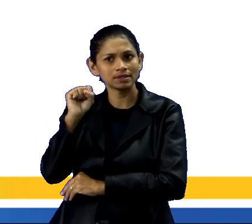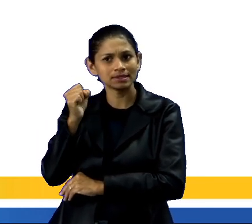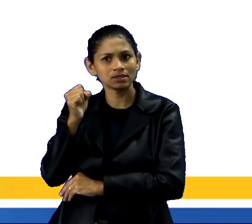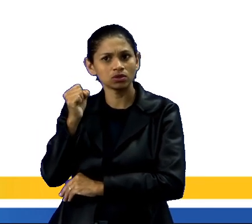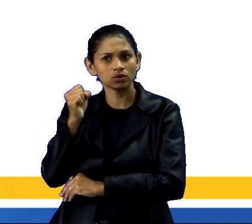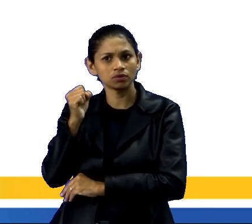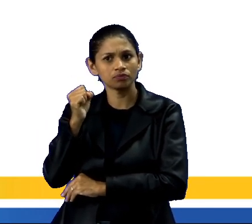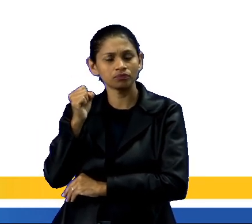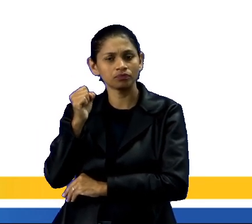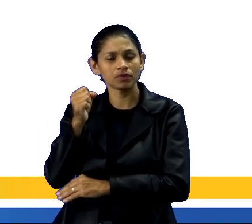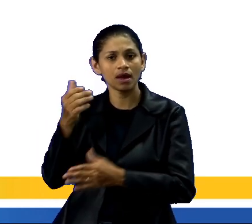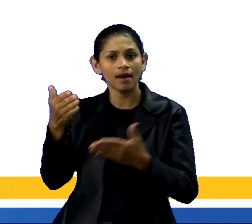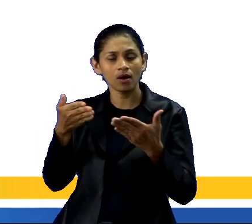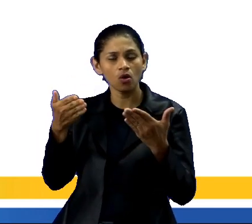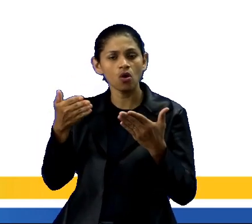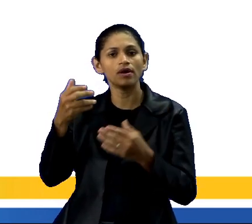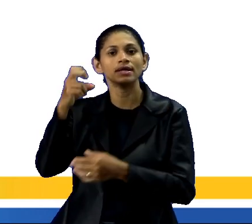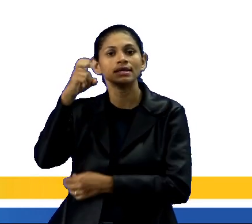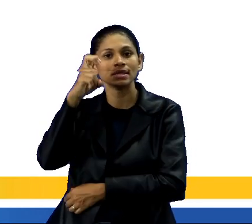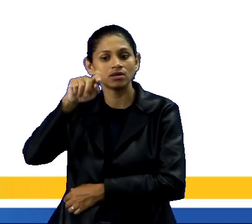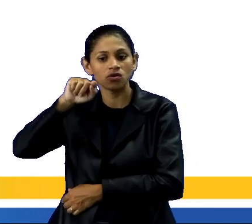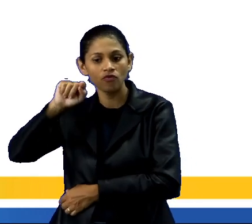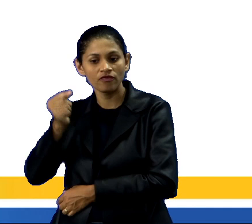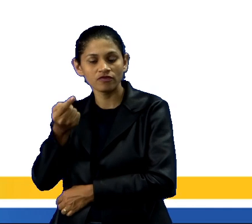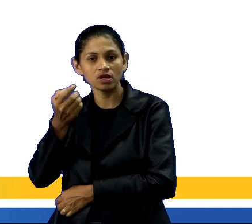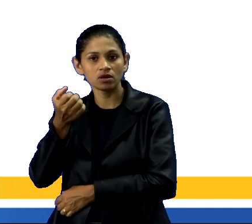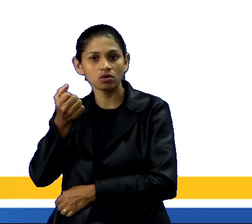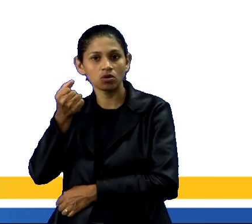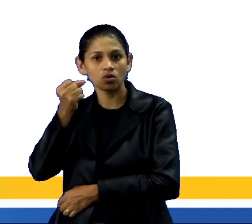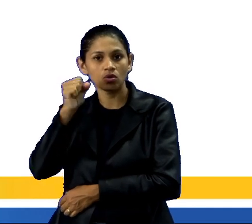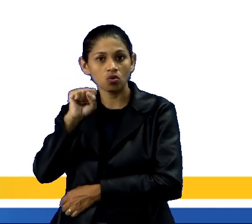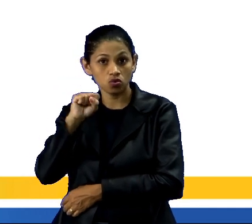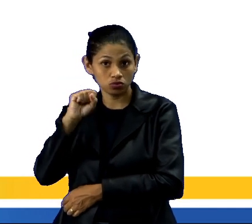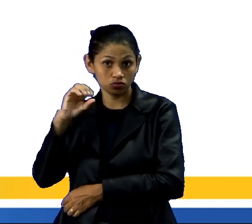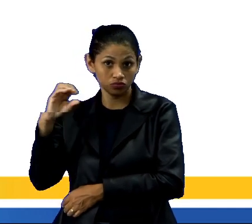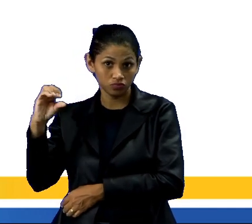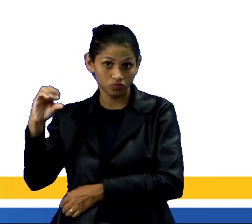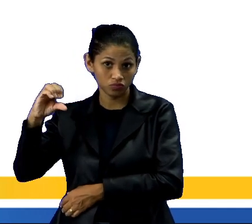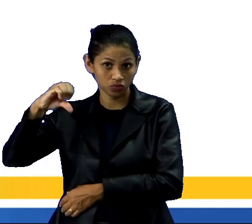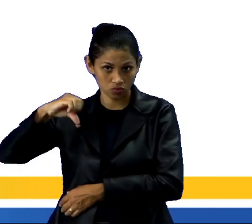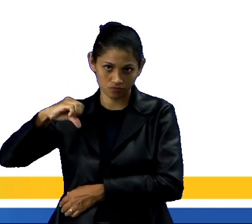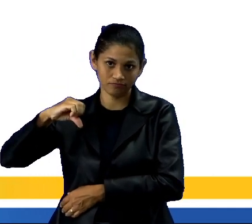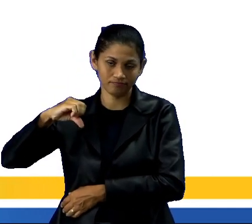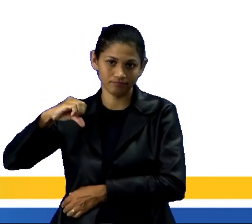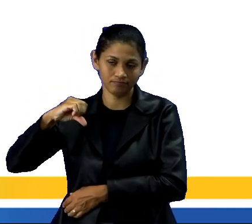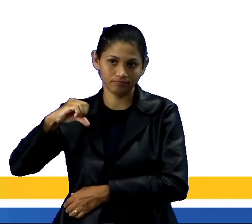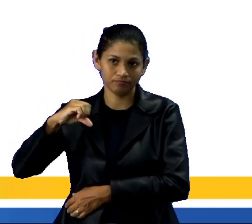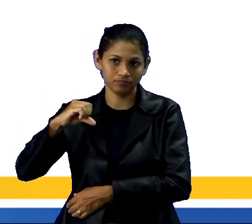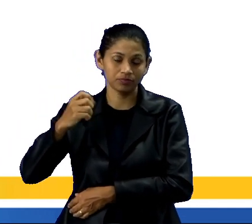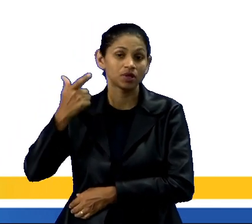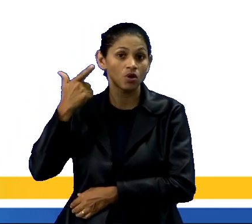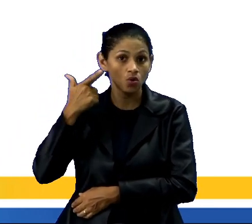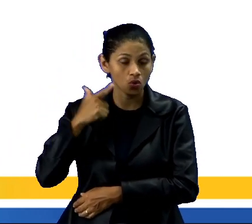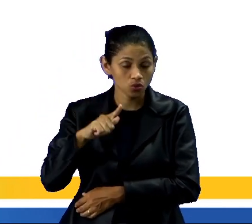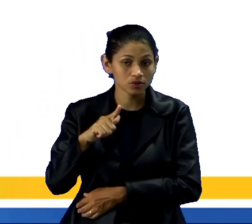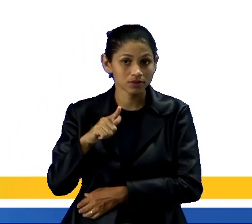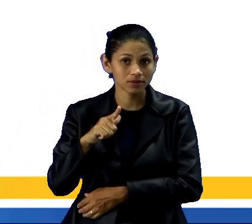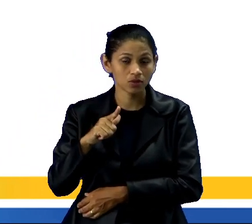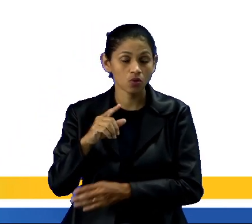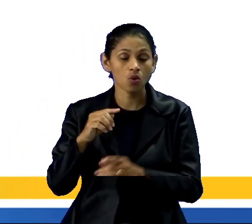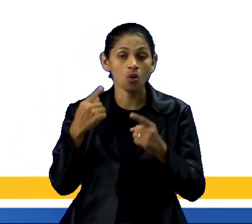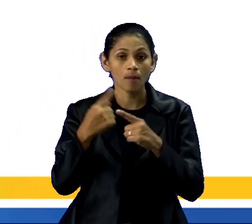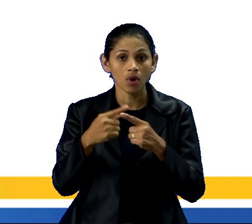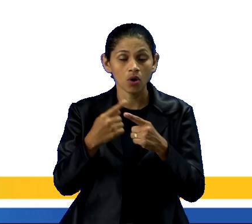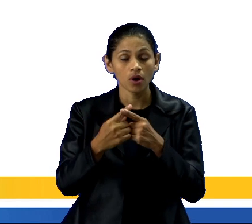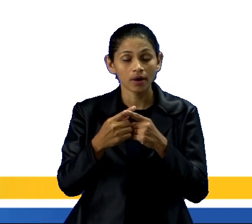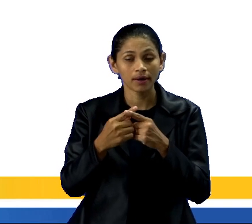ficar 5,89. E arredondando ainda mais, eu consigo, porque esse 89 também é superior a